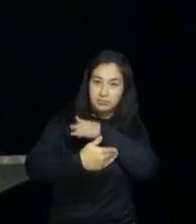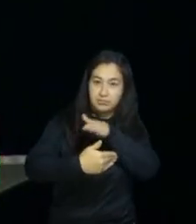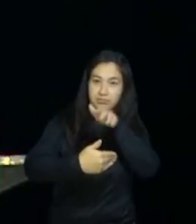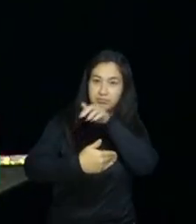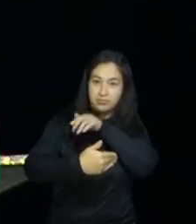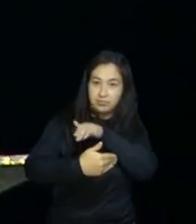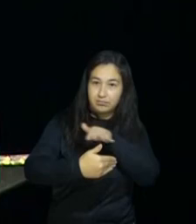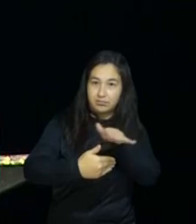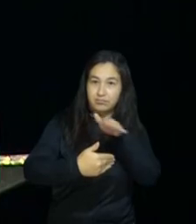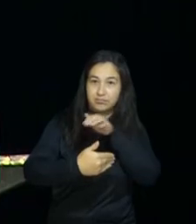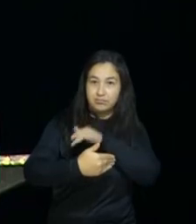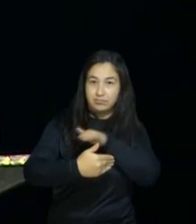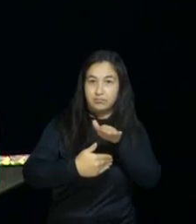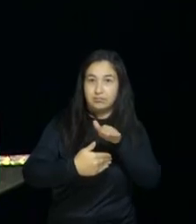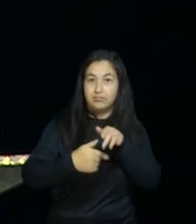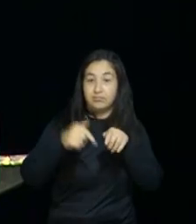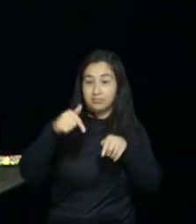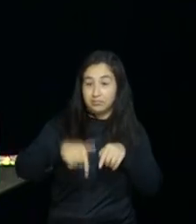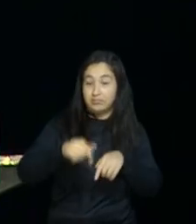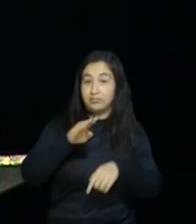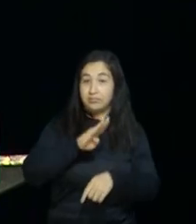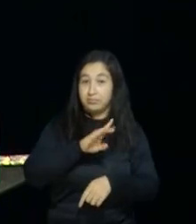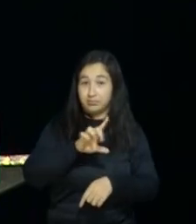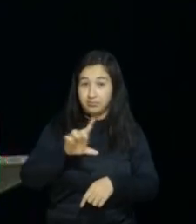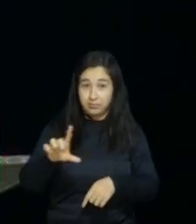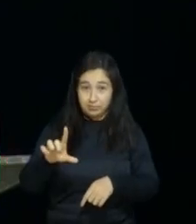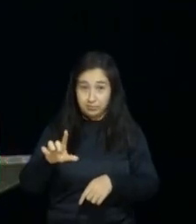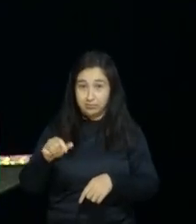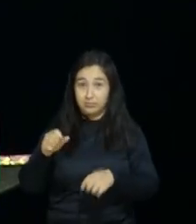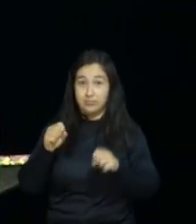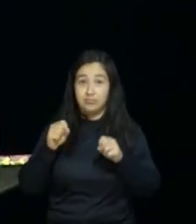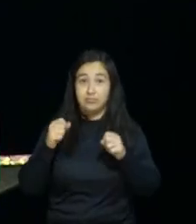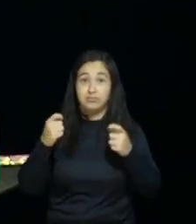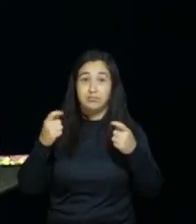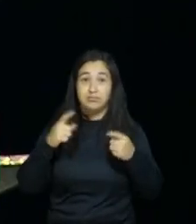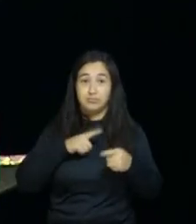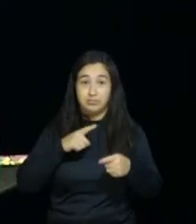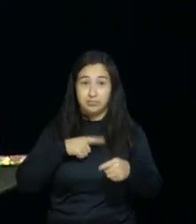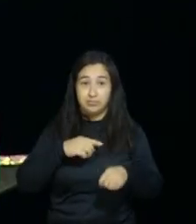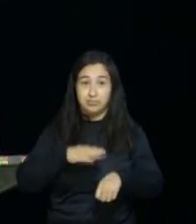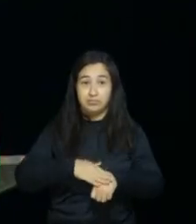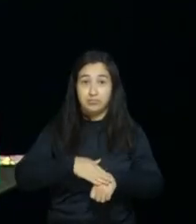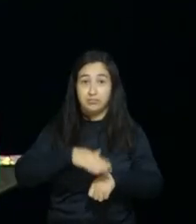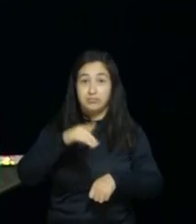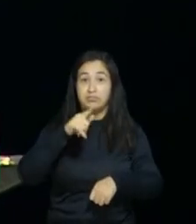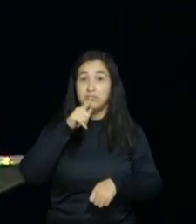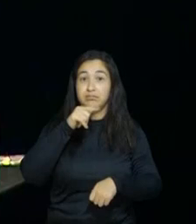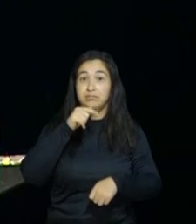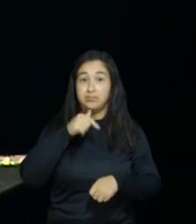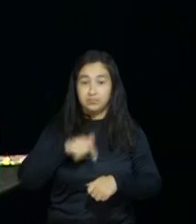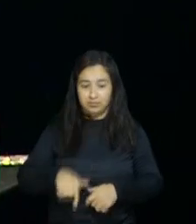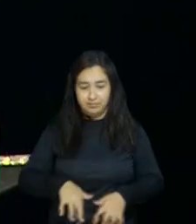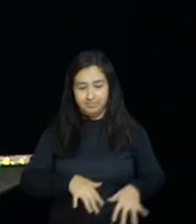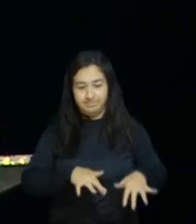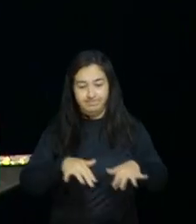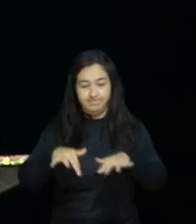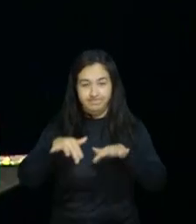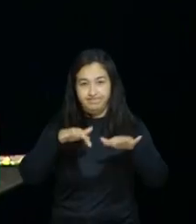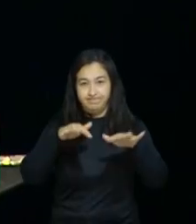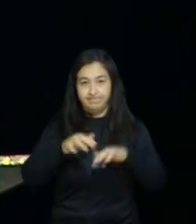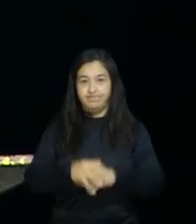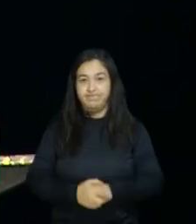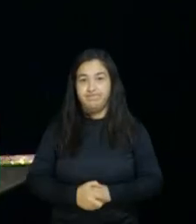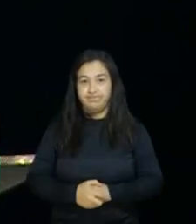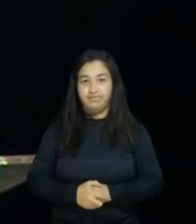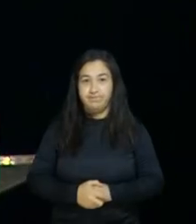isso, aqui em Blumenau, com certeza, ia ter 2 metros ou mais dentro da cidade. E assim se escapema aqui em Blumenau.